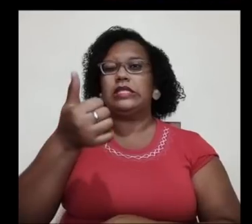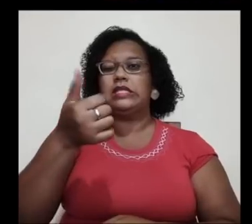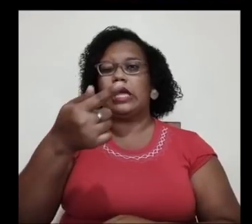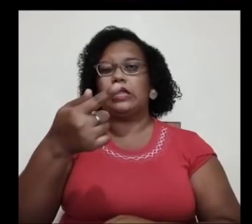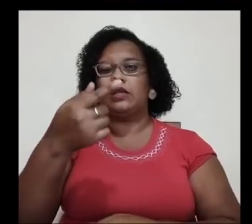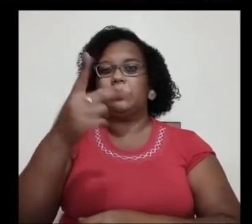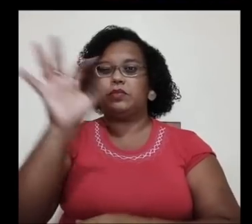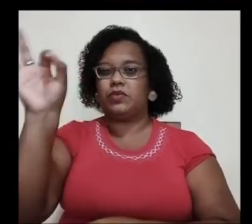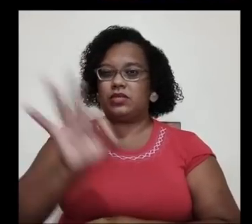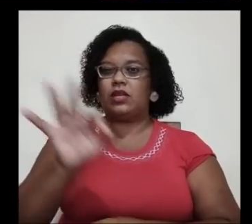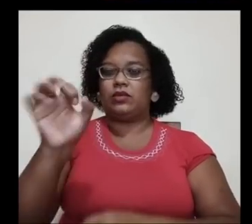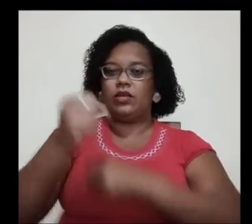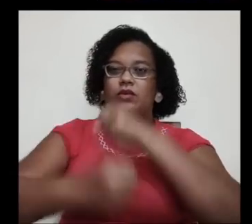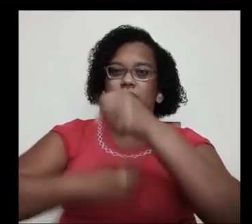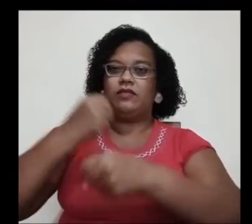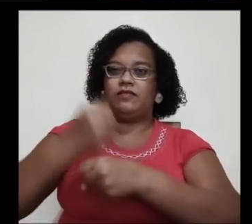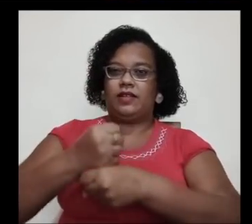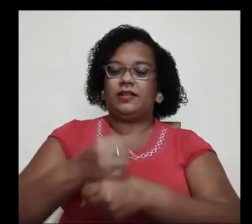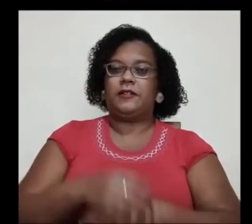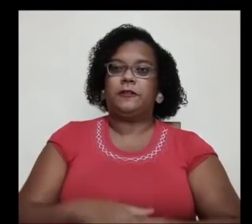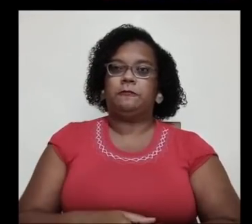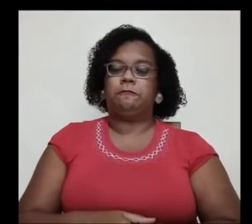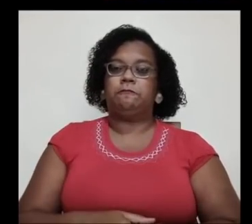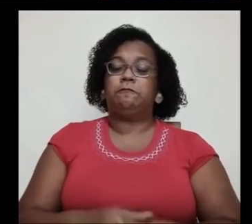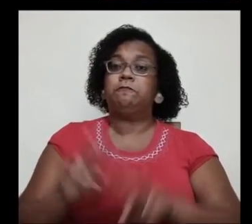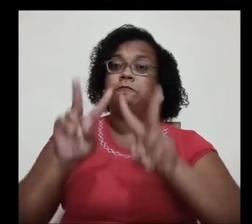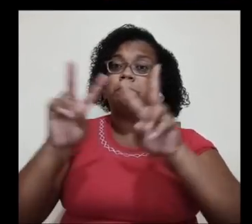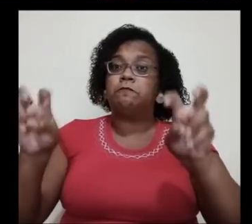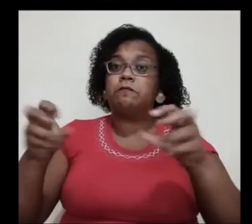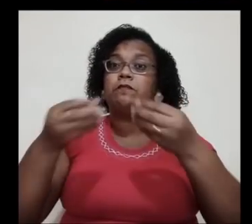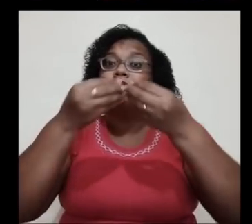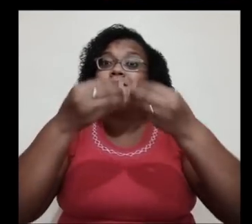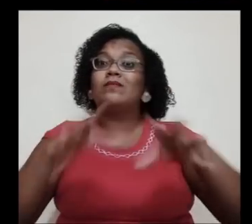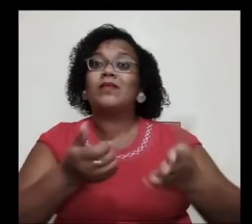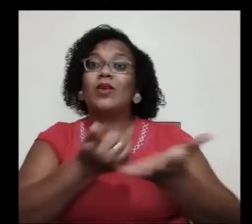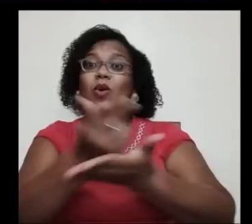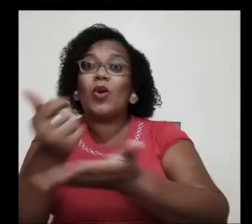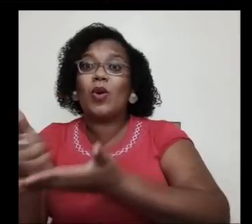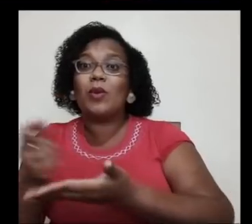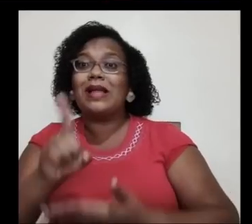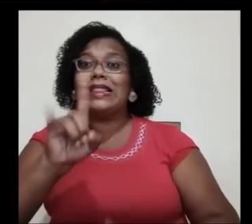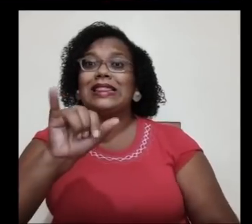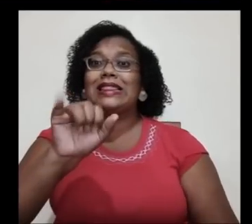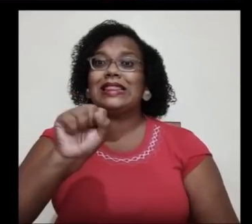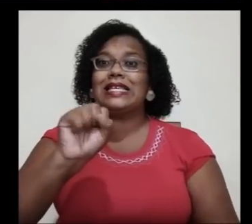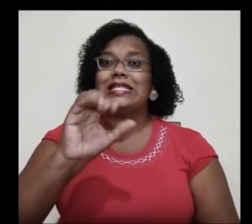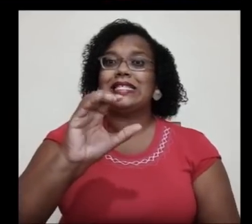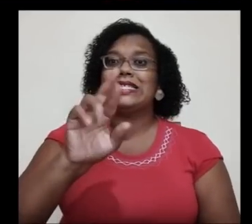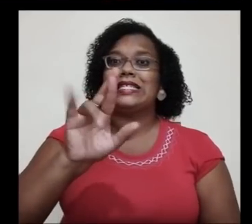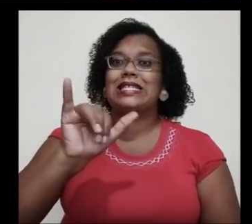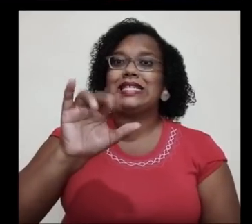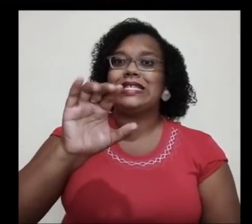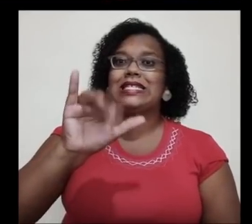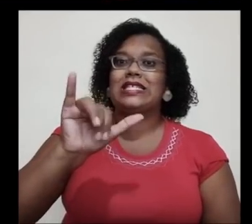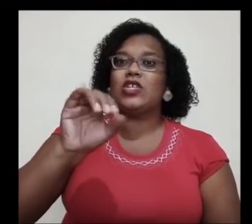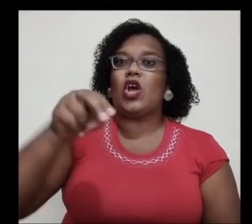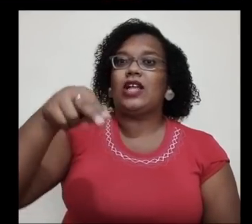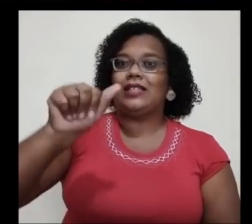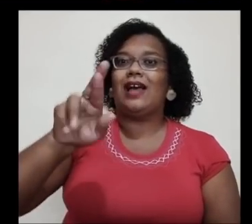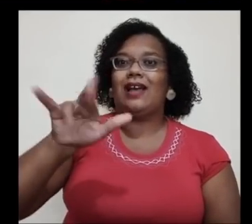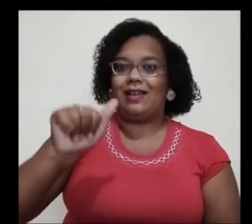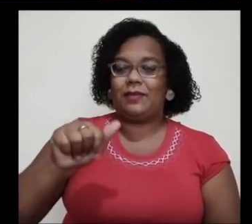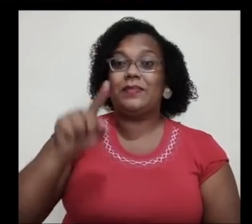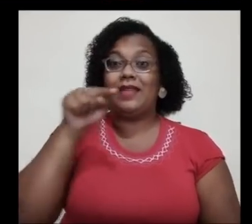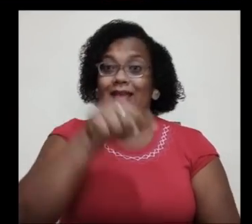e institutos federais, sendo que mais da metade desse orçamento está condicionado à quebra da regra de ouro. Significa